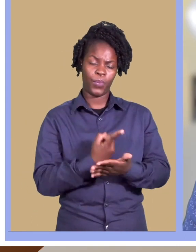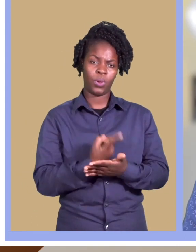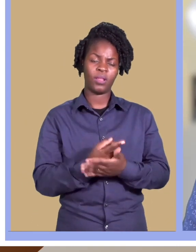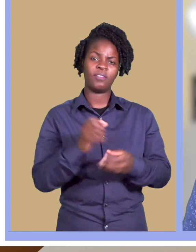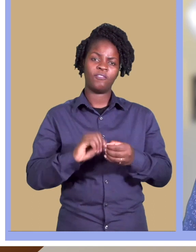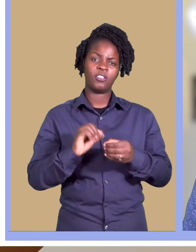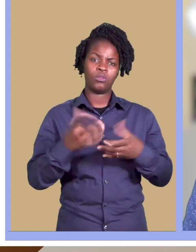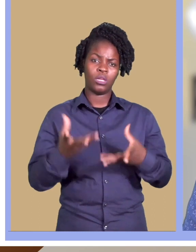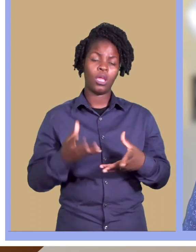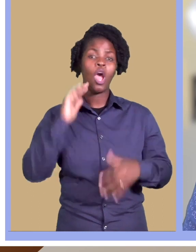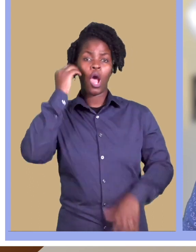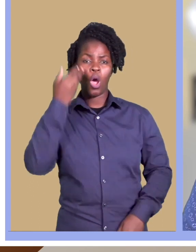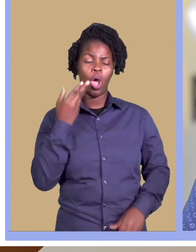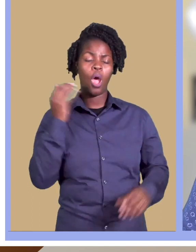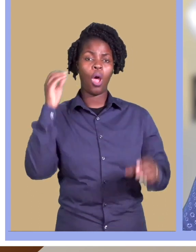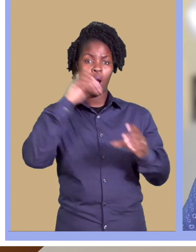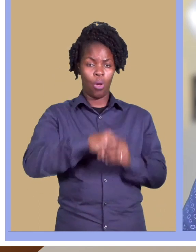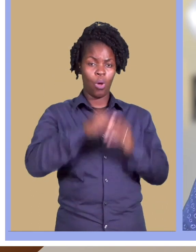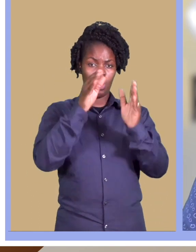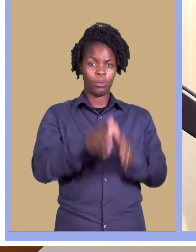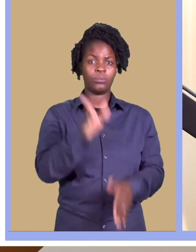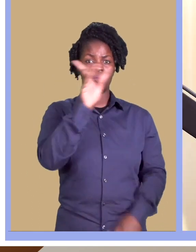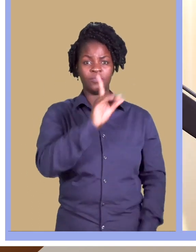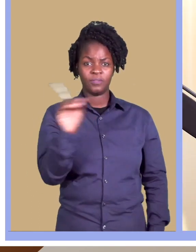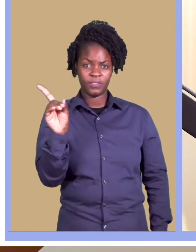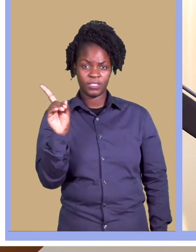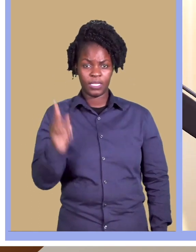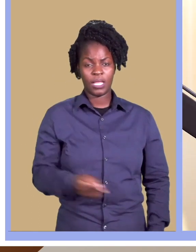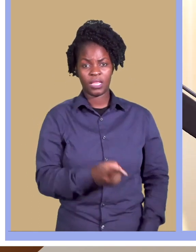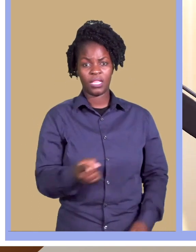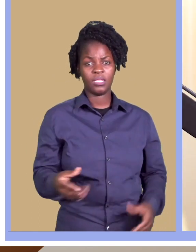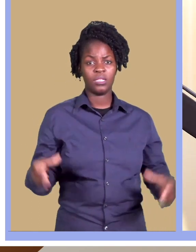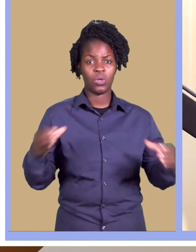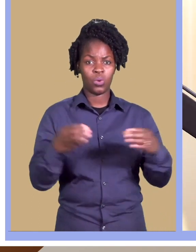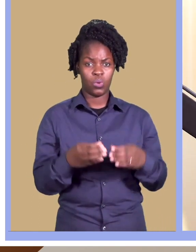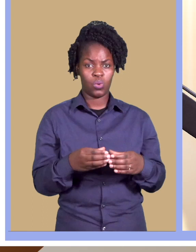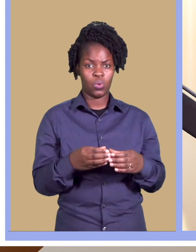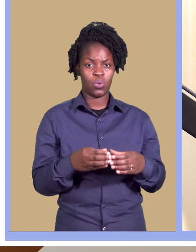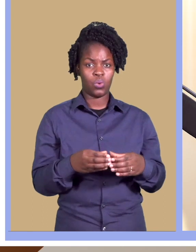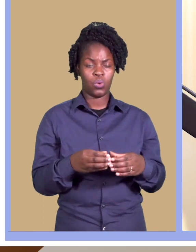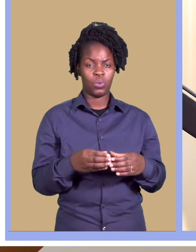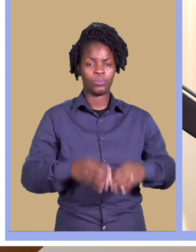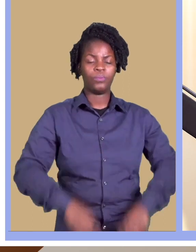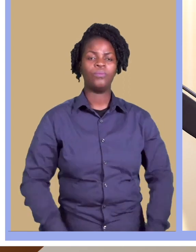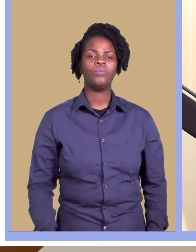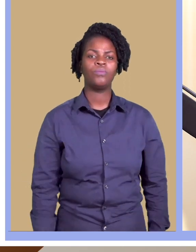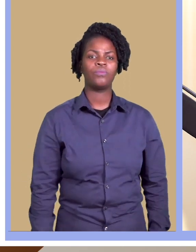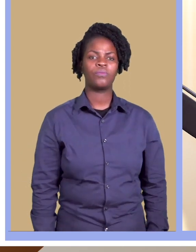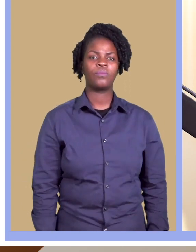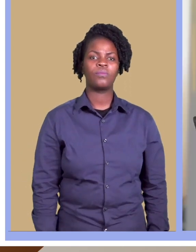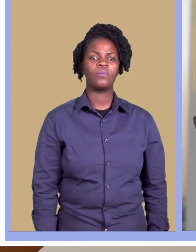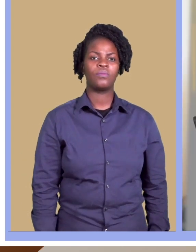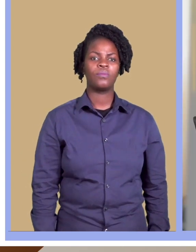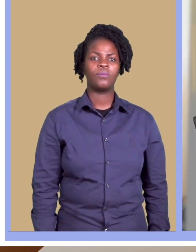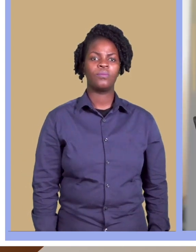ao incluirmos as pessoas com deficiência nesses grupos, não significa